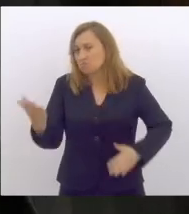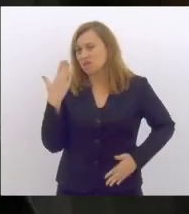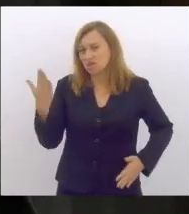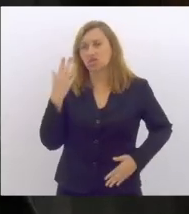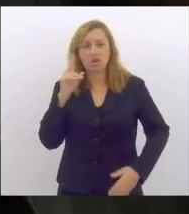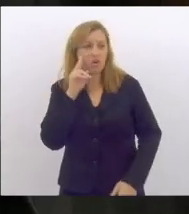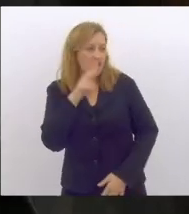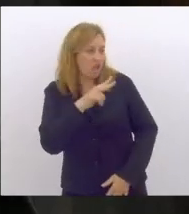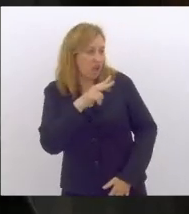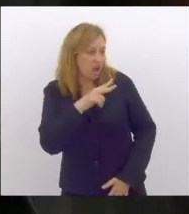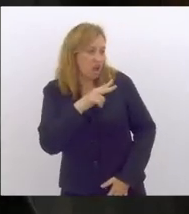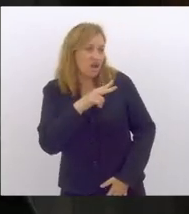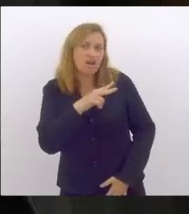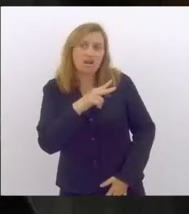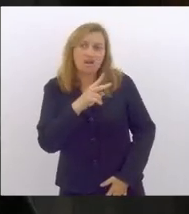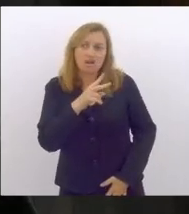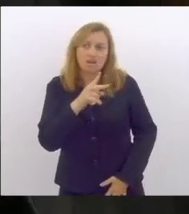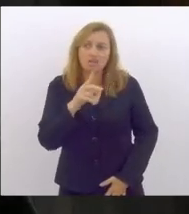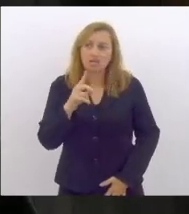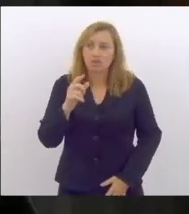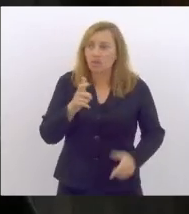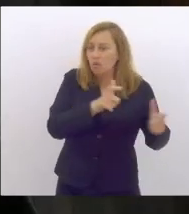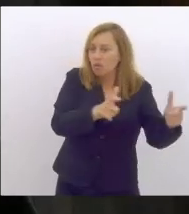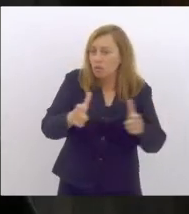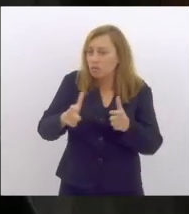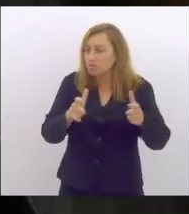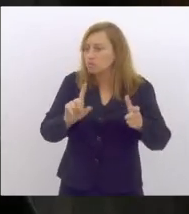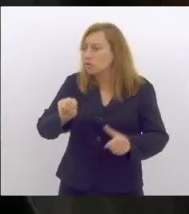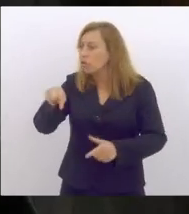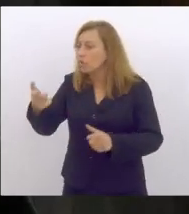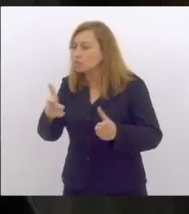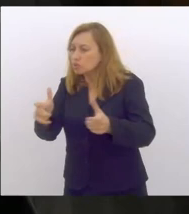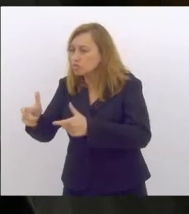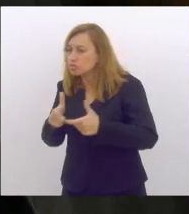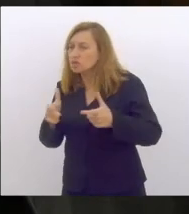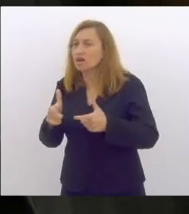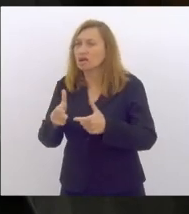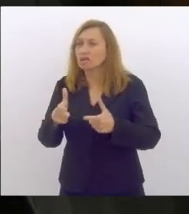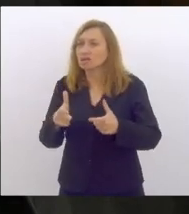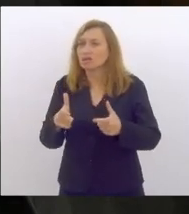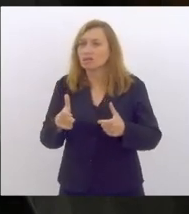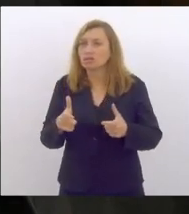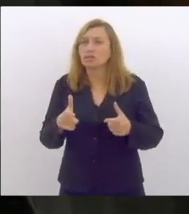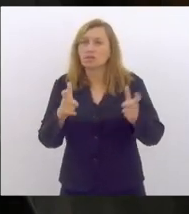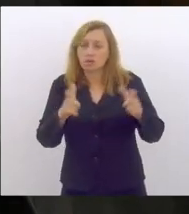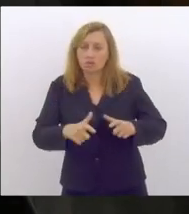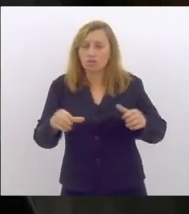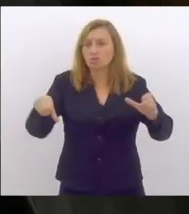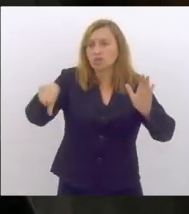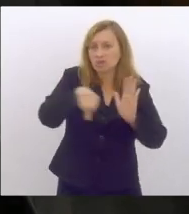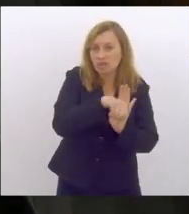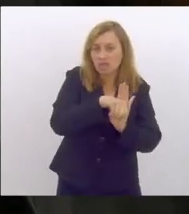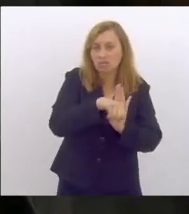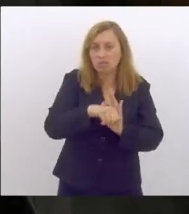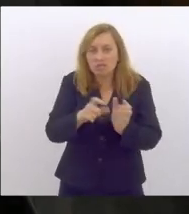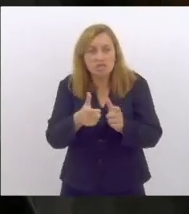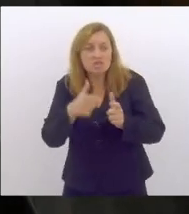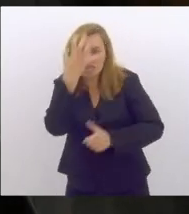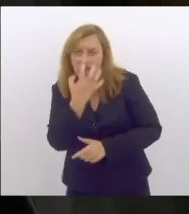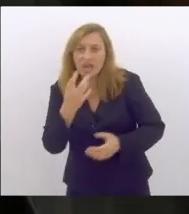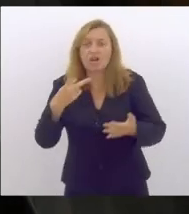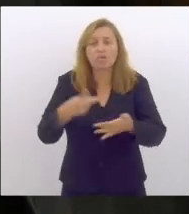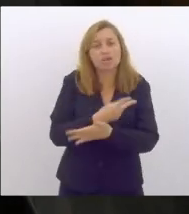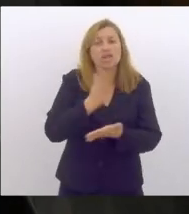é melhor olhar para outros territórios para outros espaços sociais onde aquele crimes graves acontecendo e